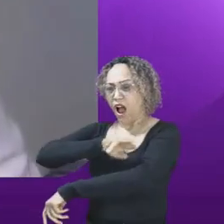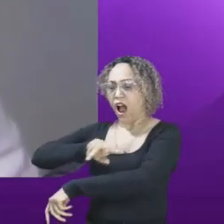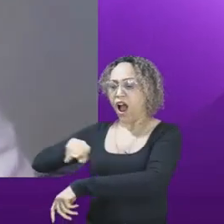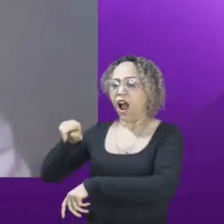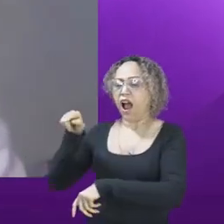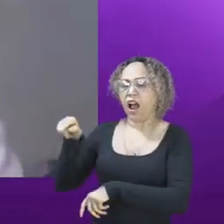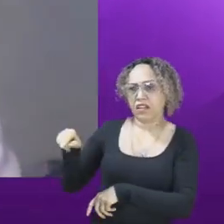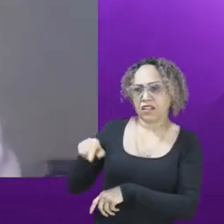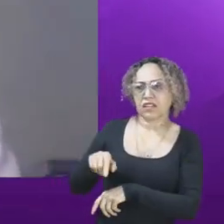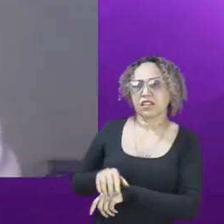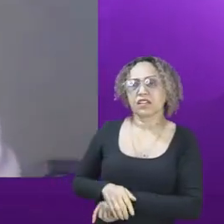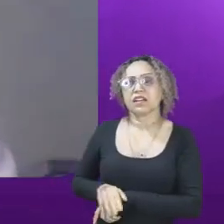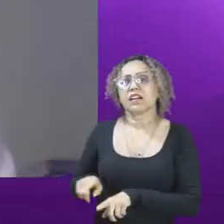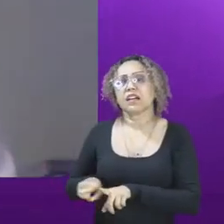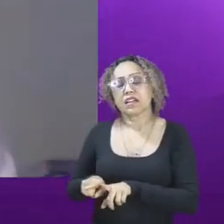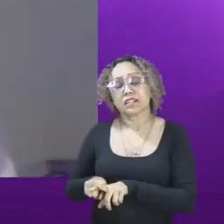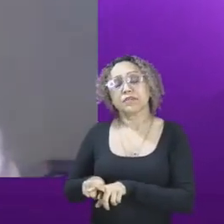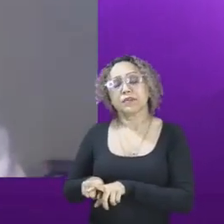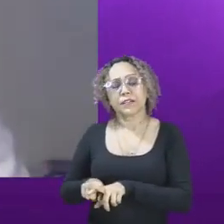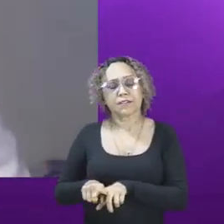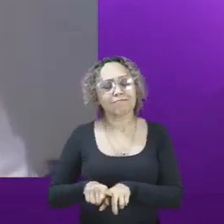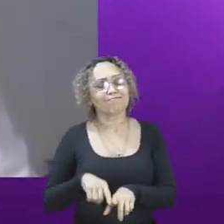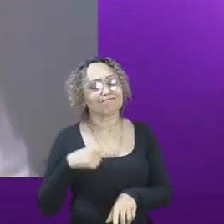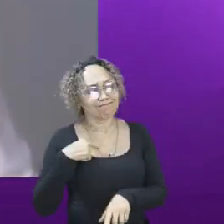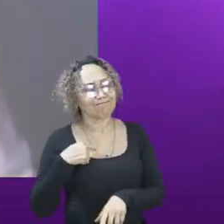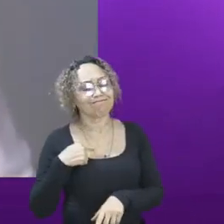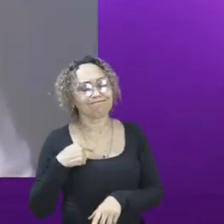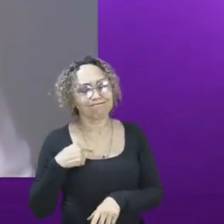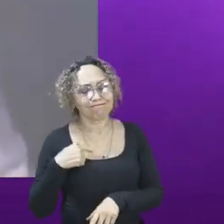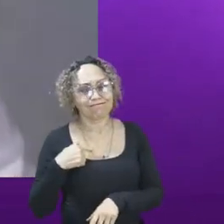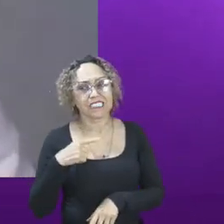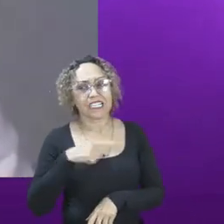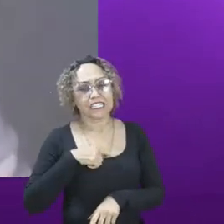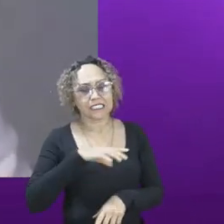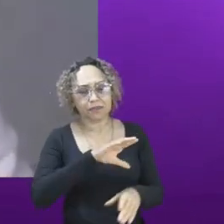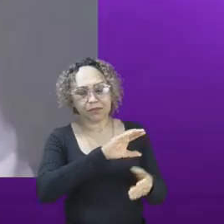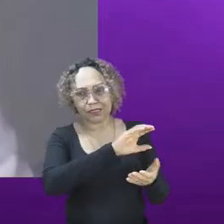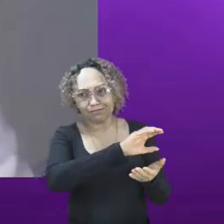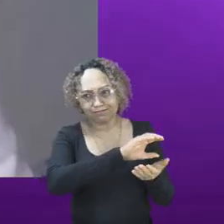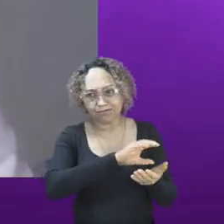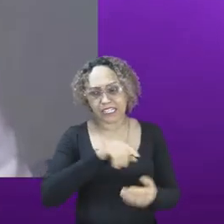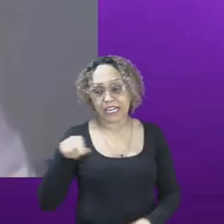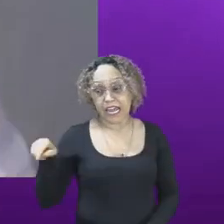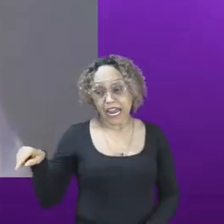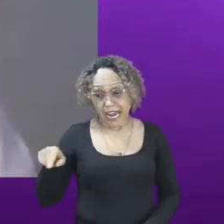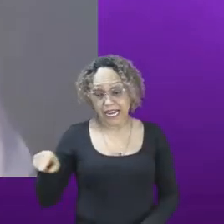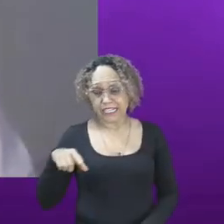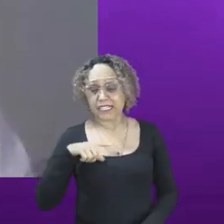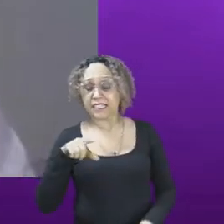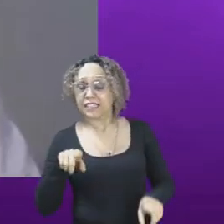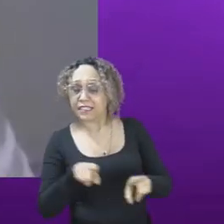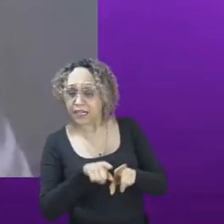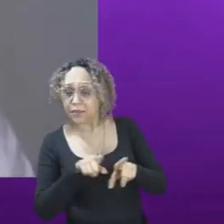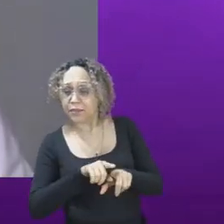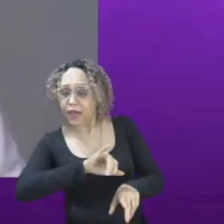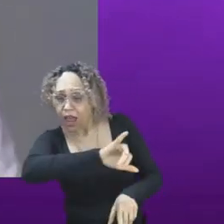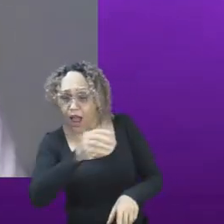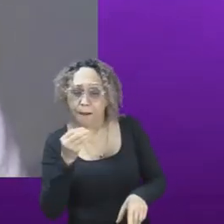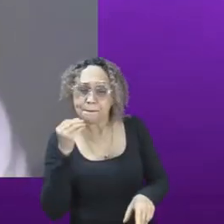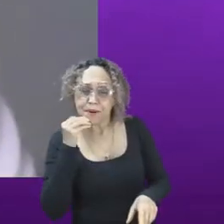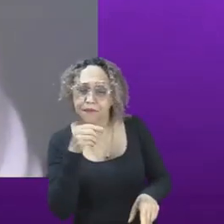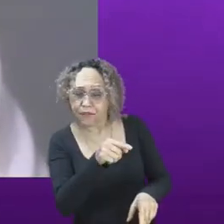também daquilo que é produzido e inventado em diáspora pela população negra, né, de uma forma geral, pelas